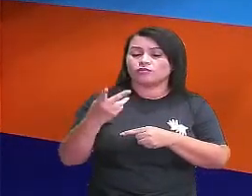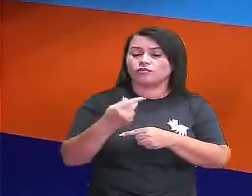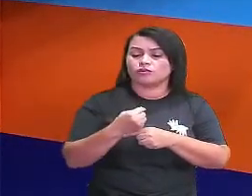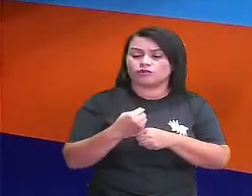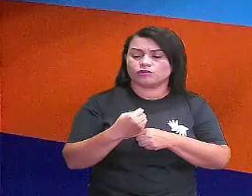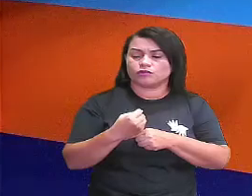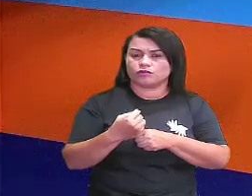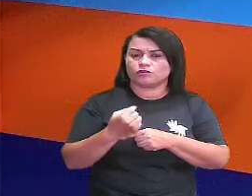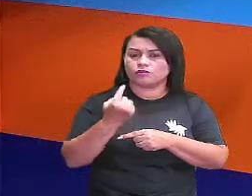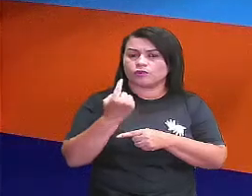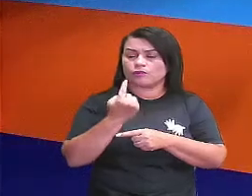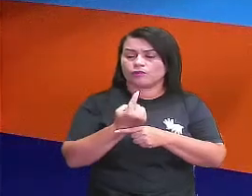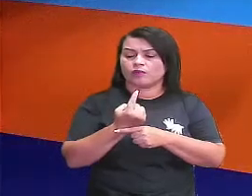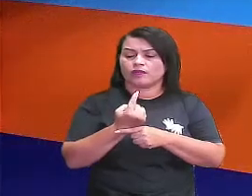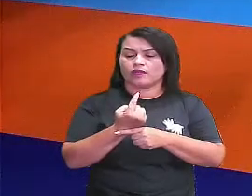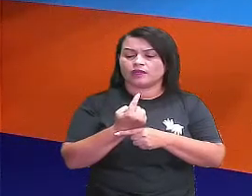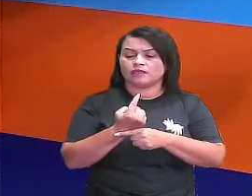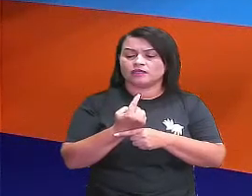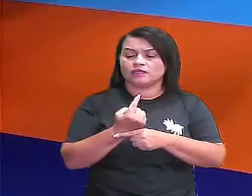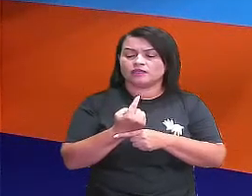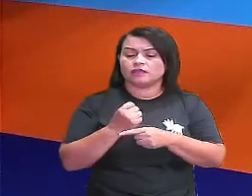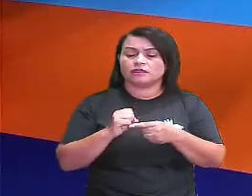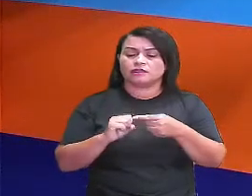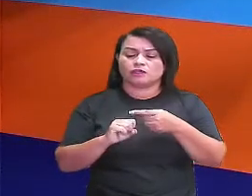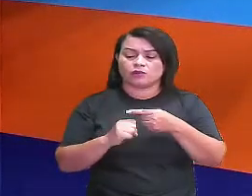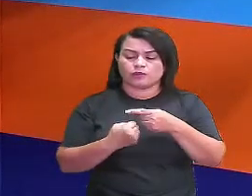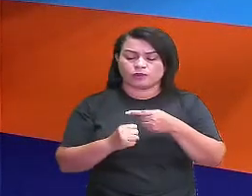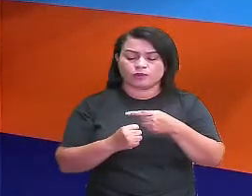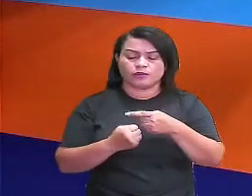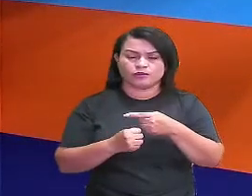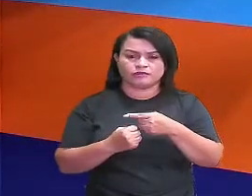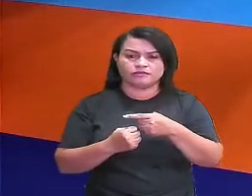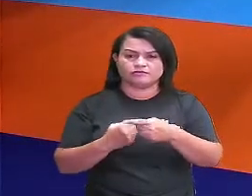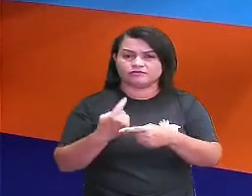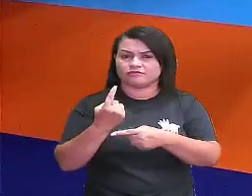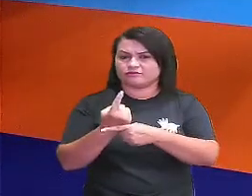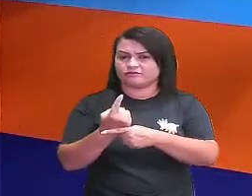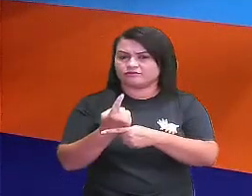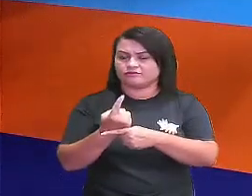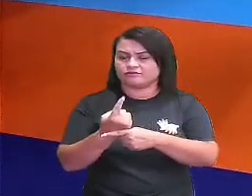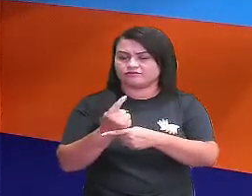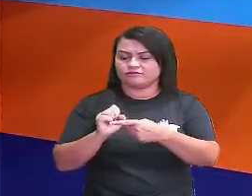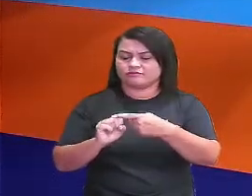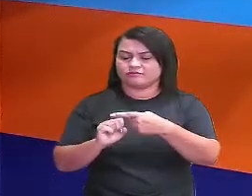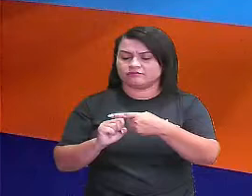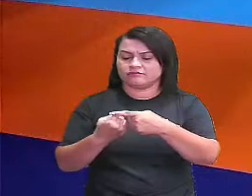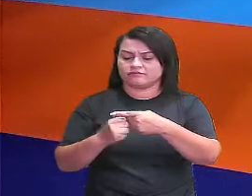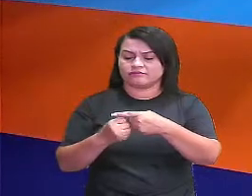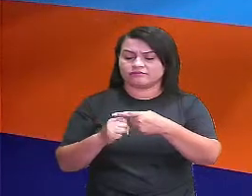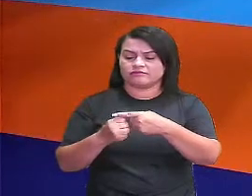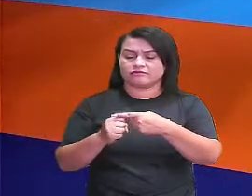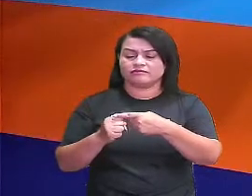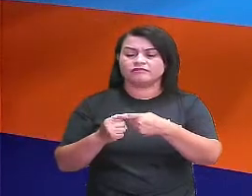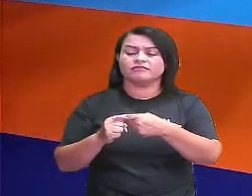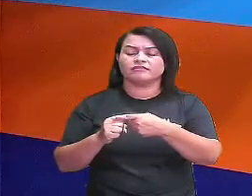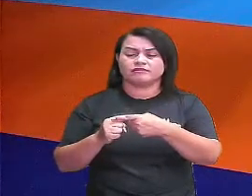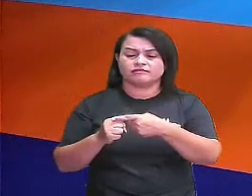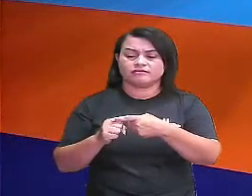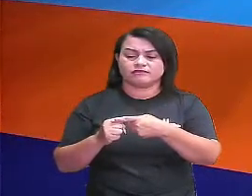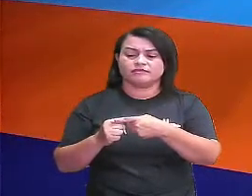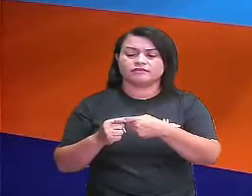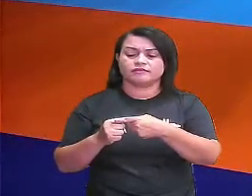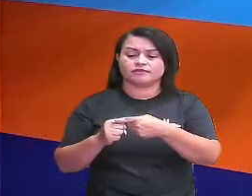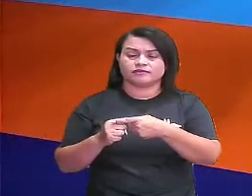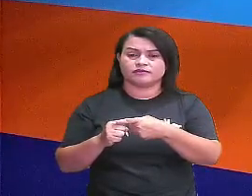né? Ela é uma de 8. Então, ó, eu represento o número 1, passo o tracinho, ó, e escrevo o número